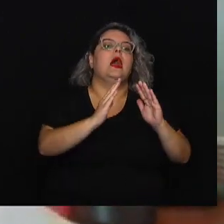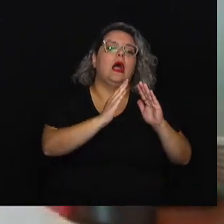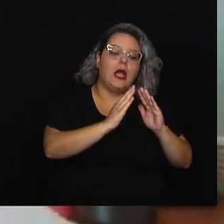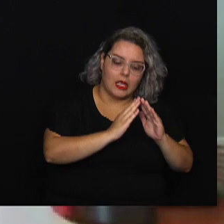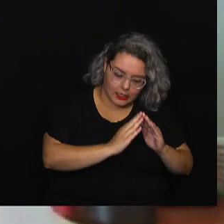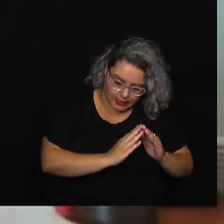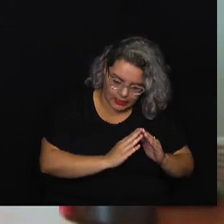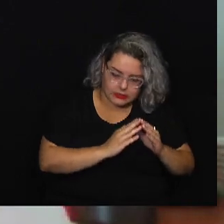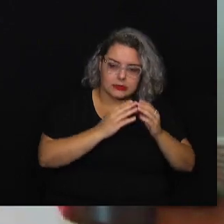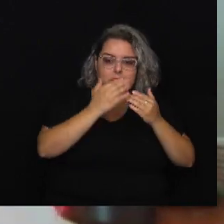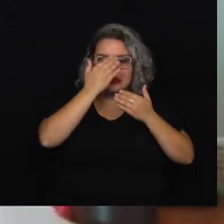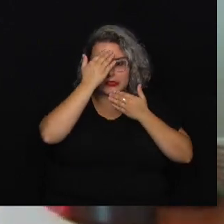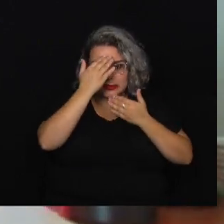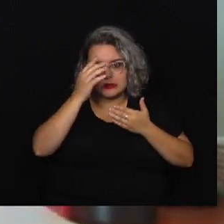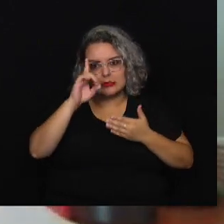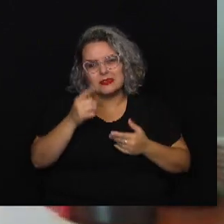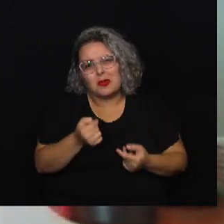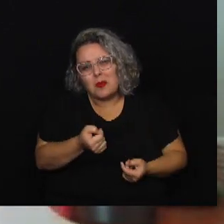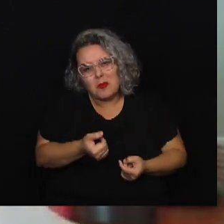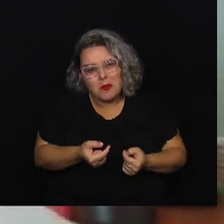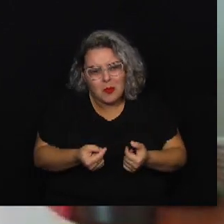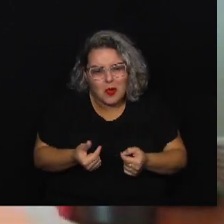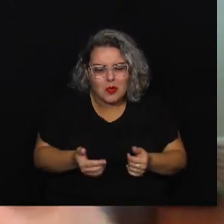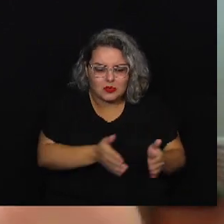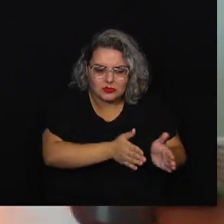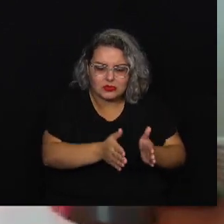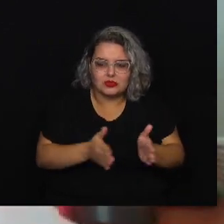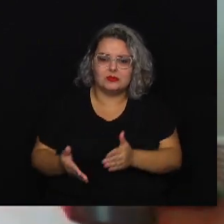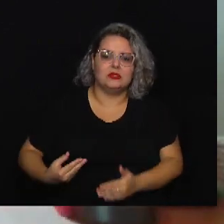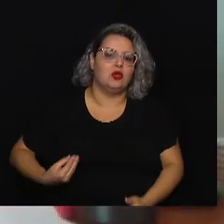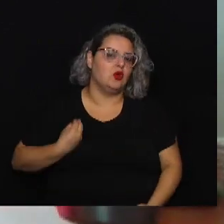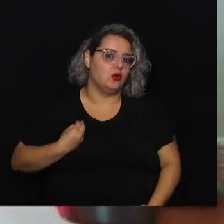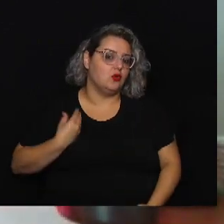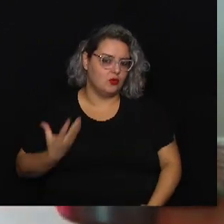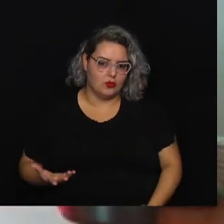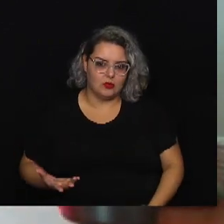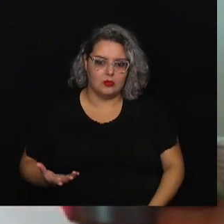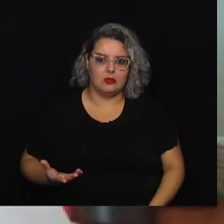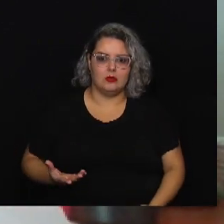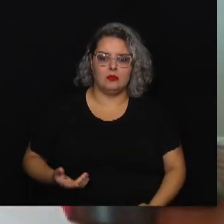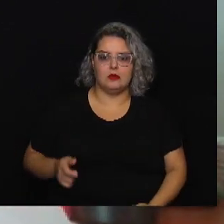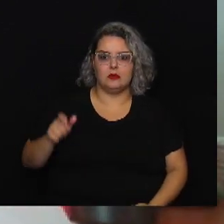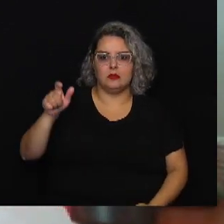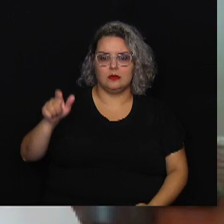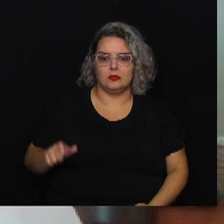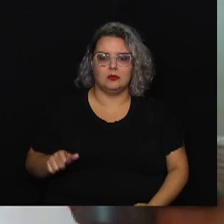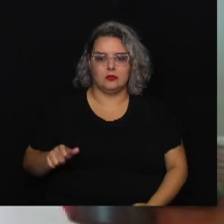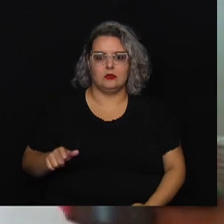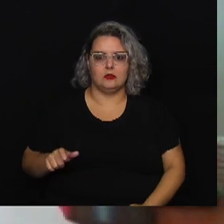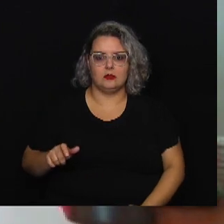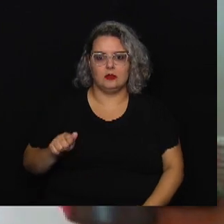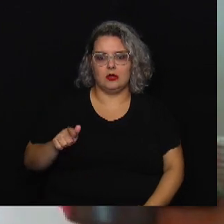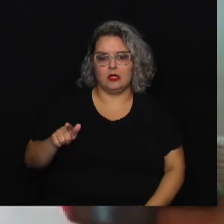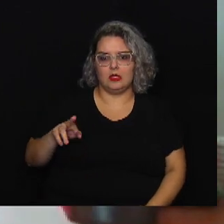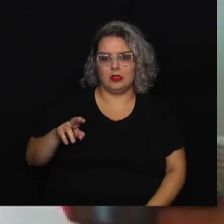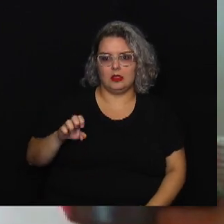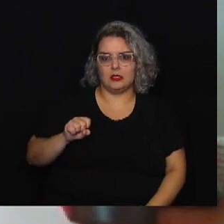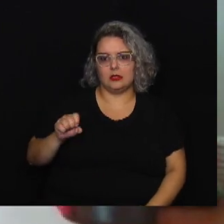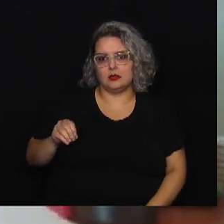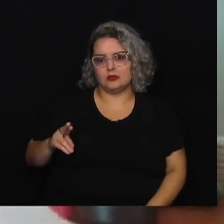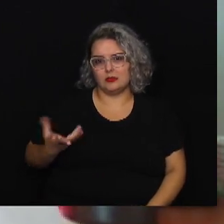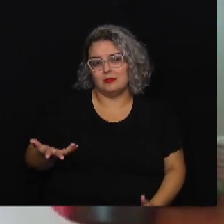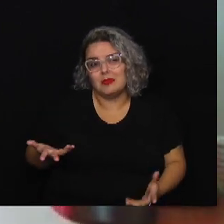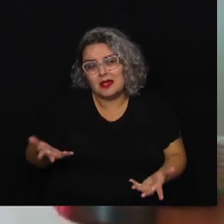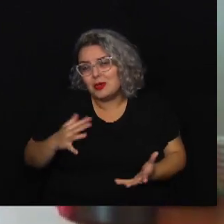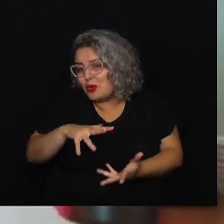bacana, graças a Deus são muito poucas as situações que eles vivem com o agressor, né? Mas o mundo é cruel, Sim. né?